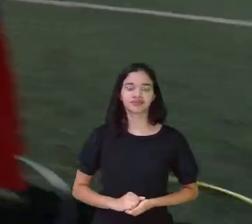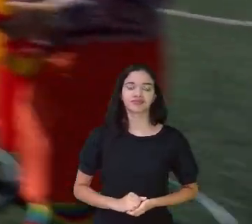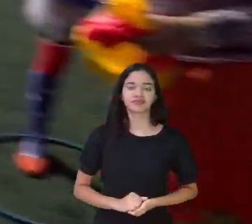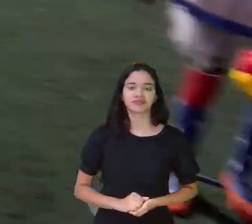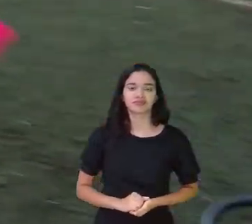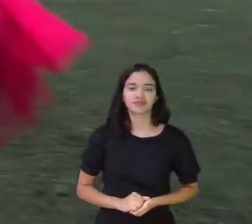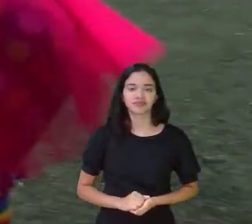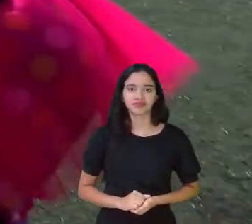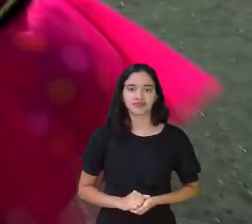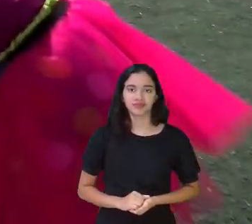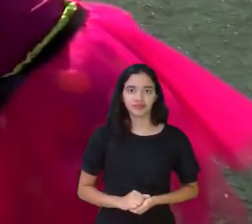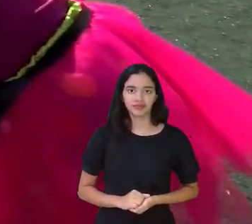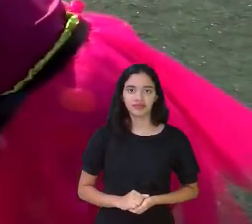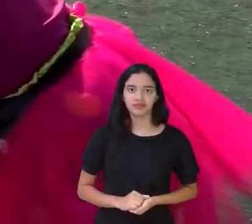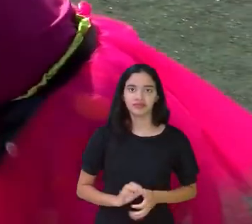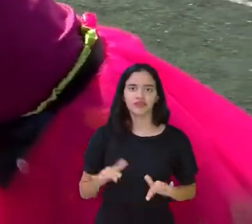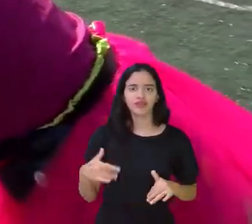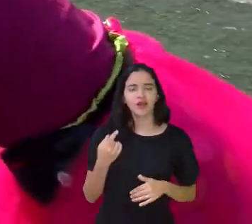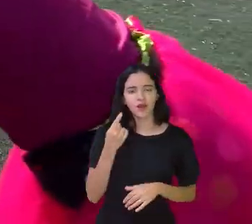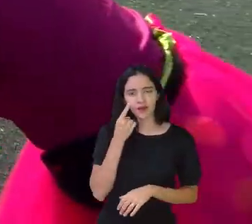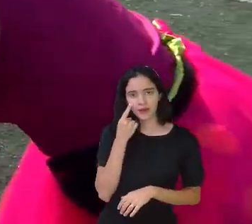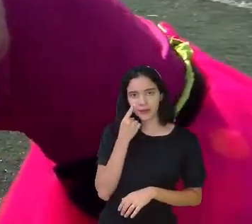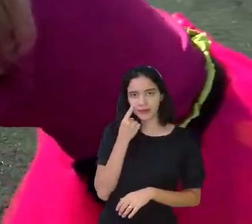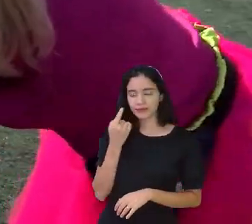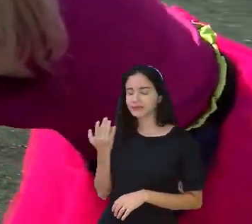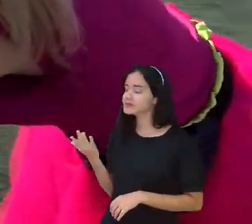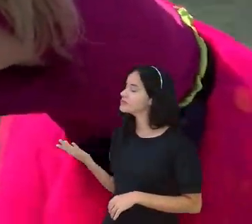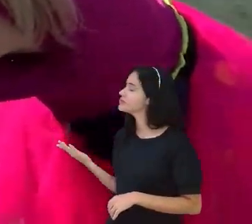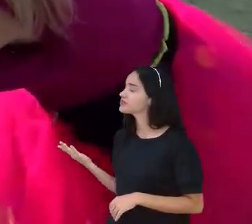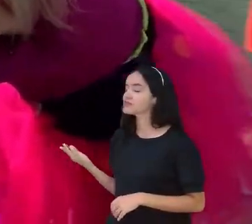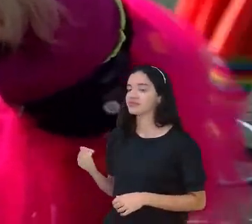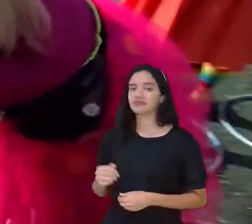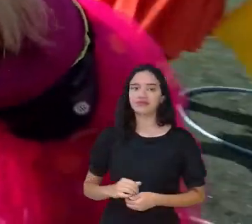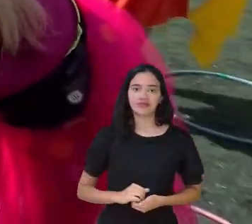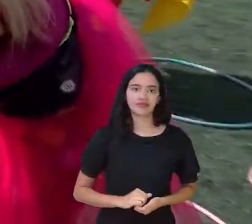Os nove? Né, nove? Que dá mais.